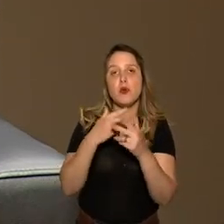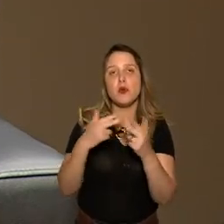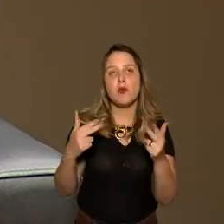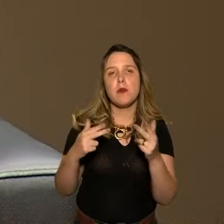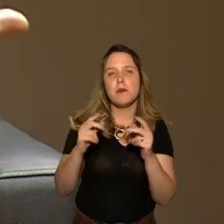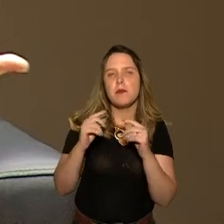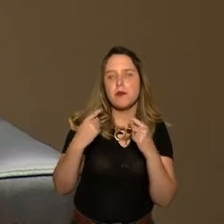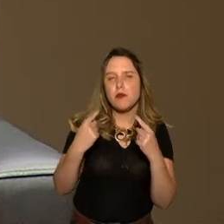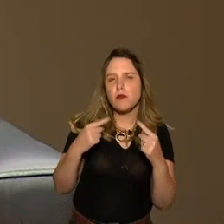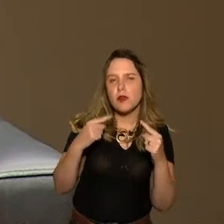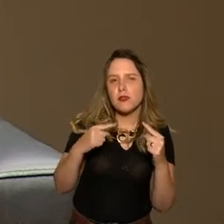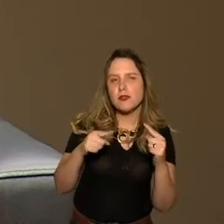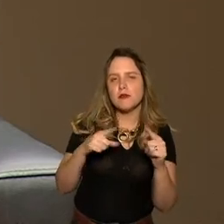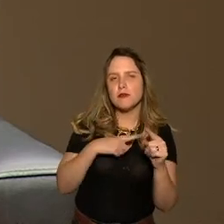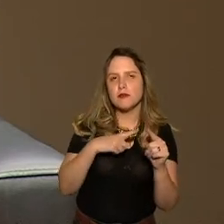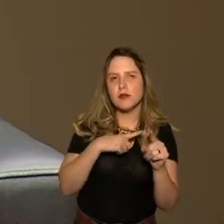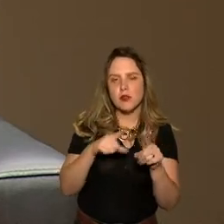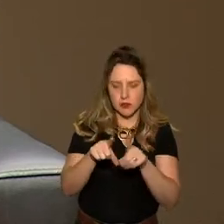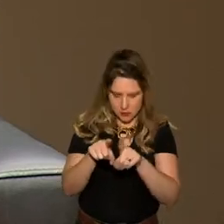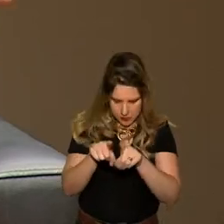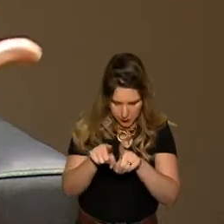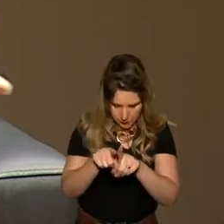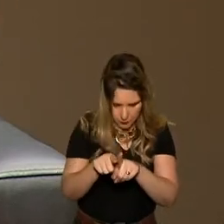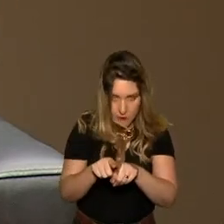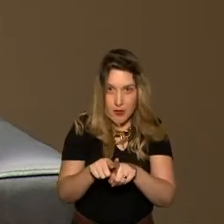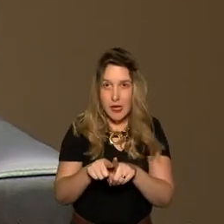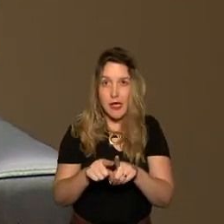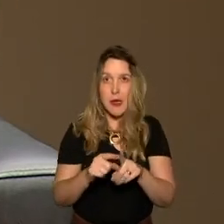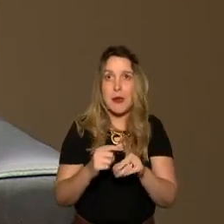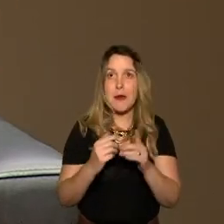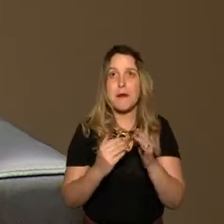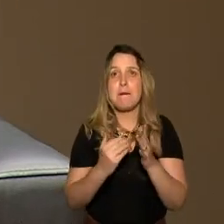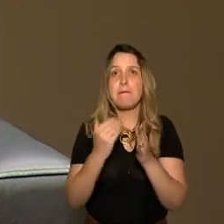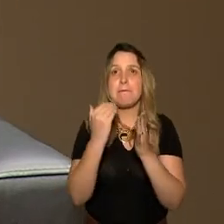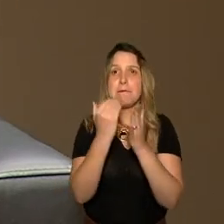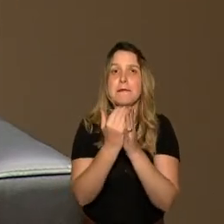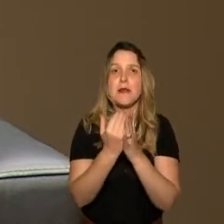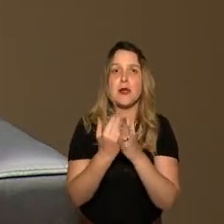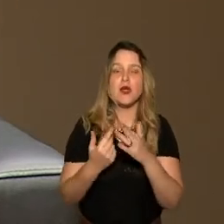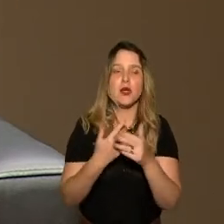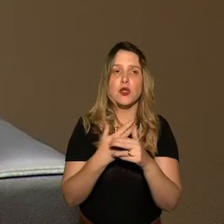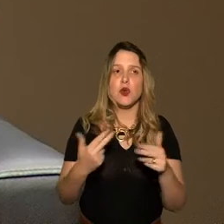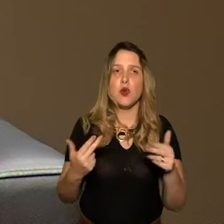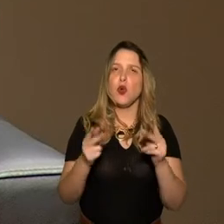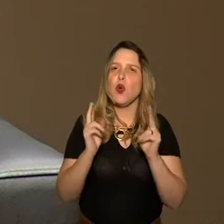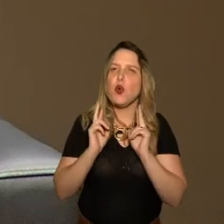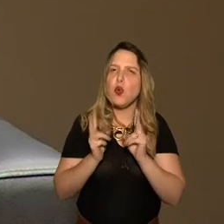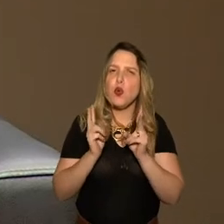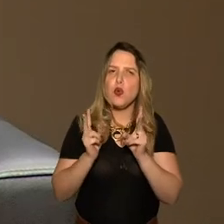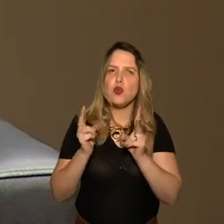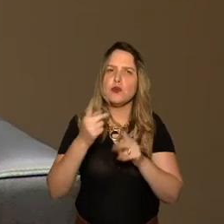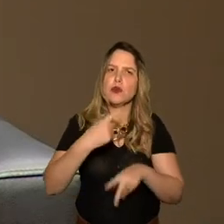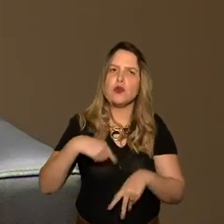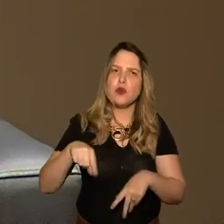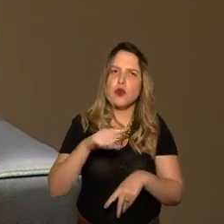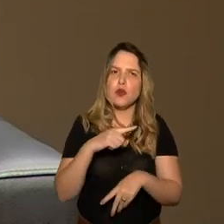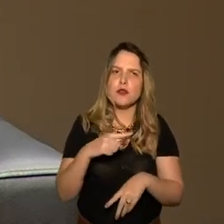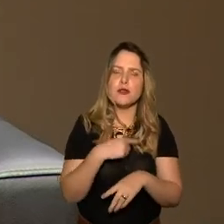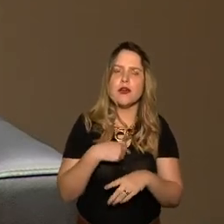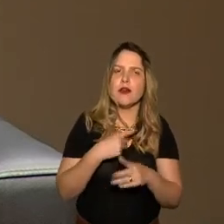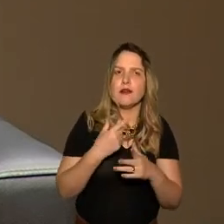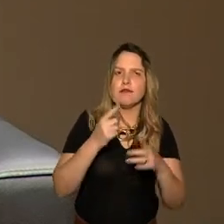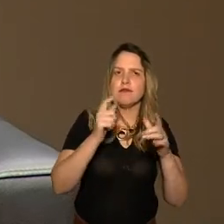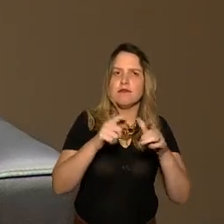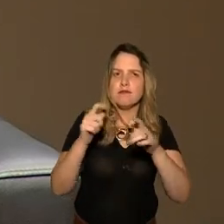que seja mais representativa do que constitui a nosso nosso país